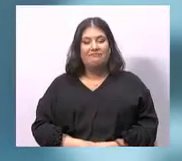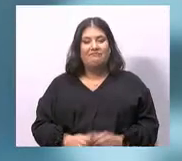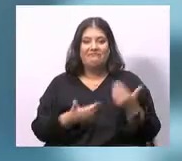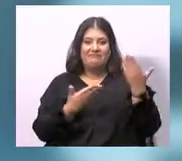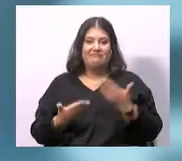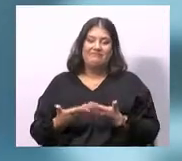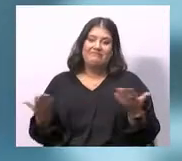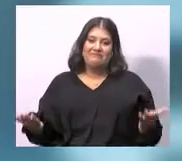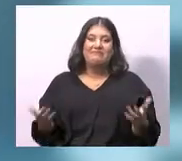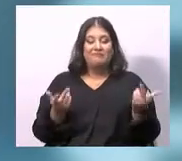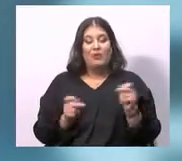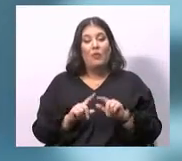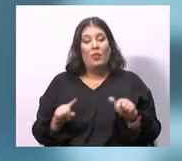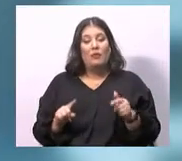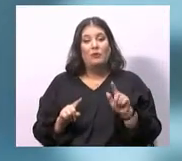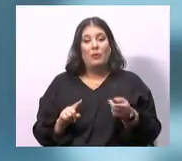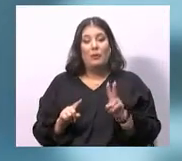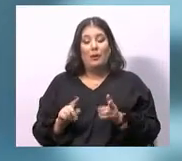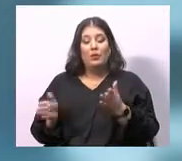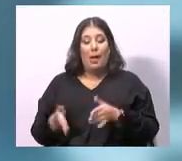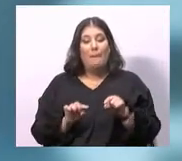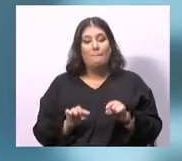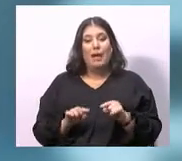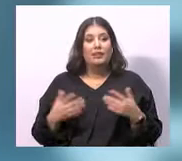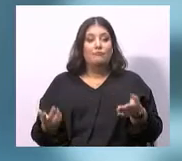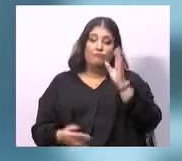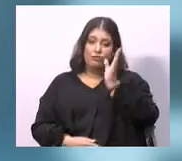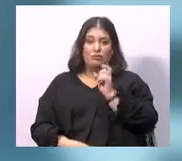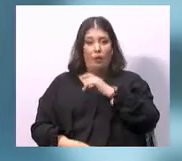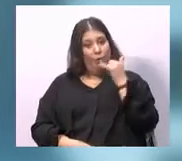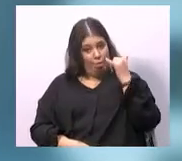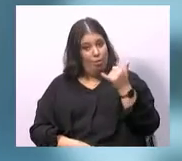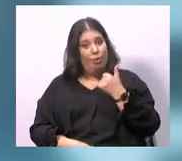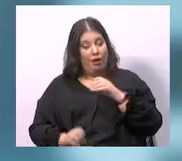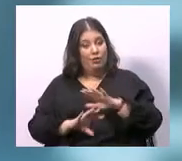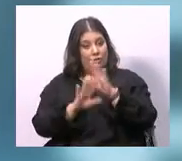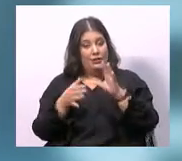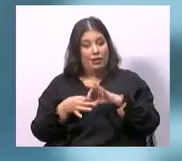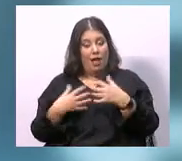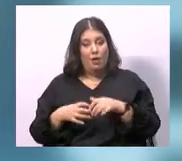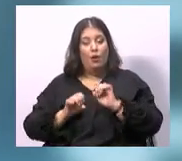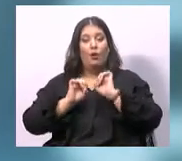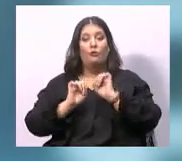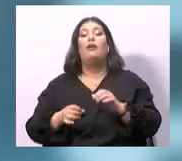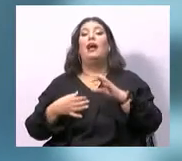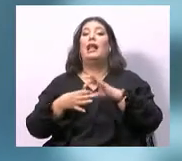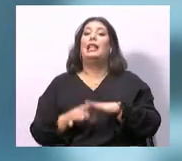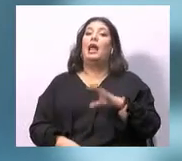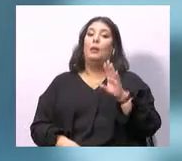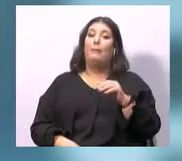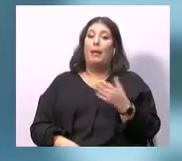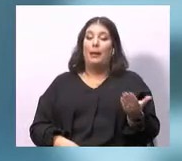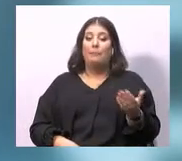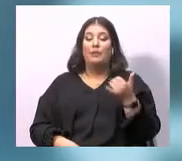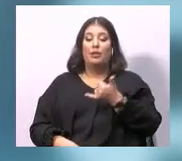Sejam muito bem-vindos, estamos de regresso para a segunda parte do consultório. Já sabe que pode ligar e esclarecer aqui a sua dúvida relacionada com podologia.